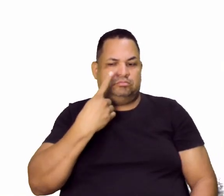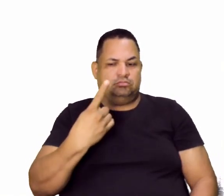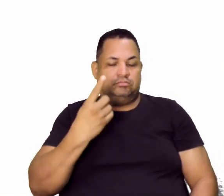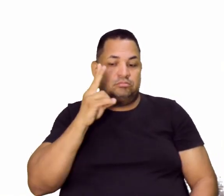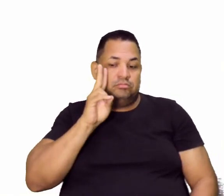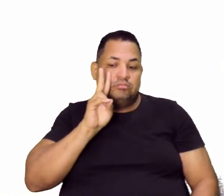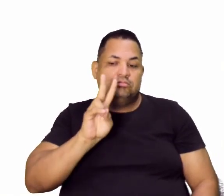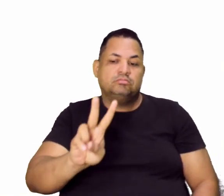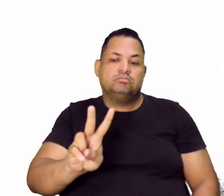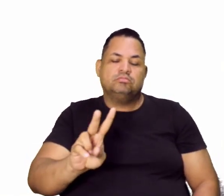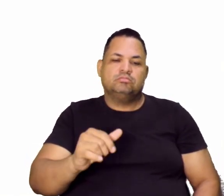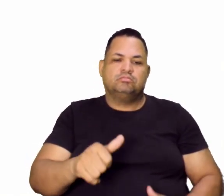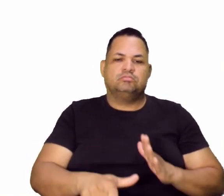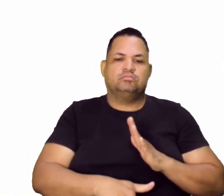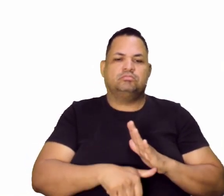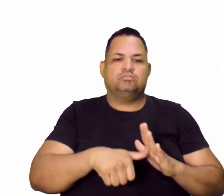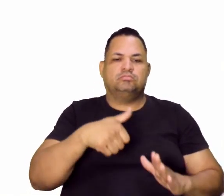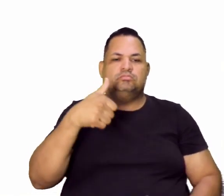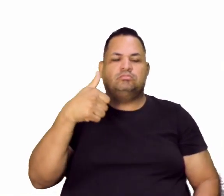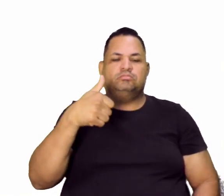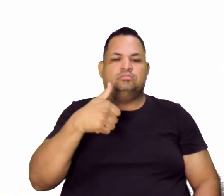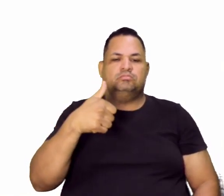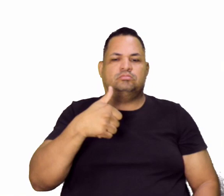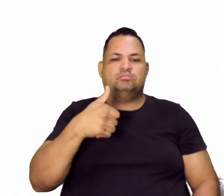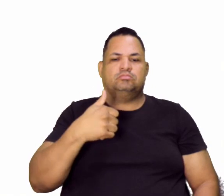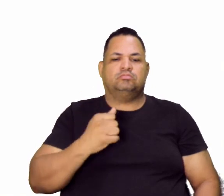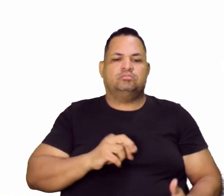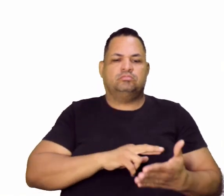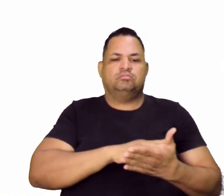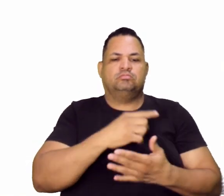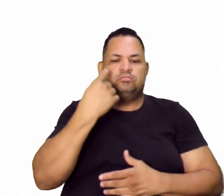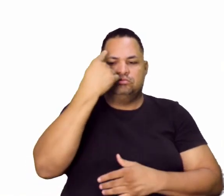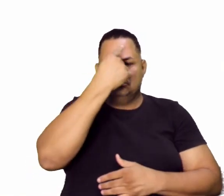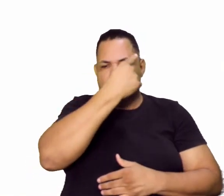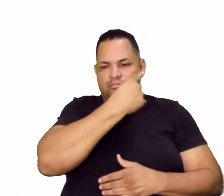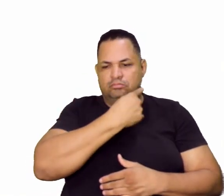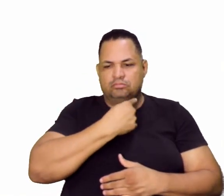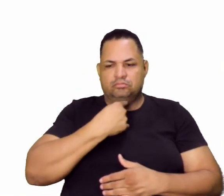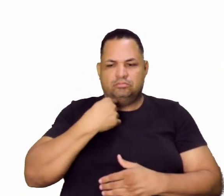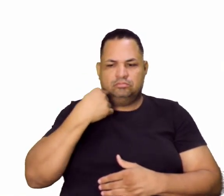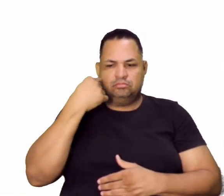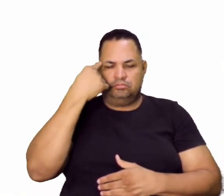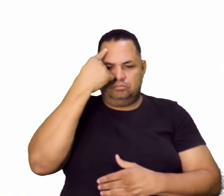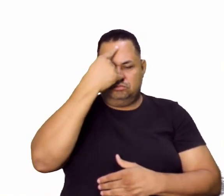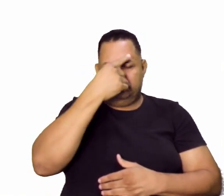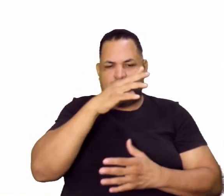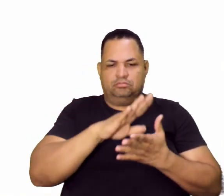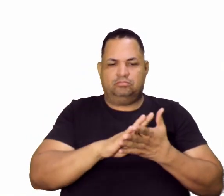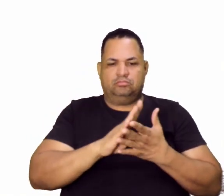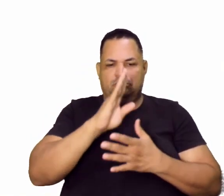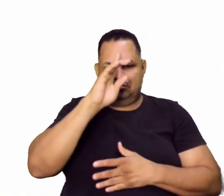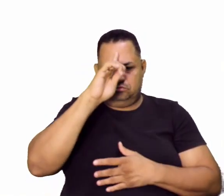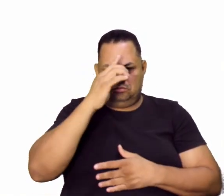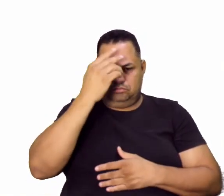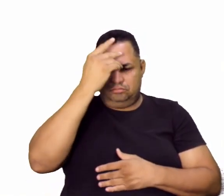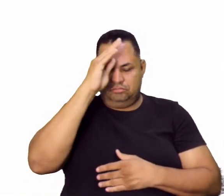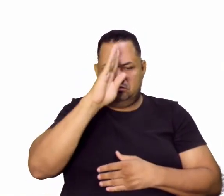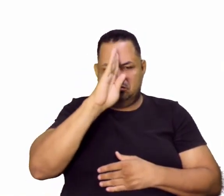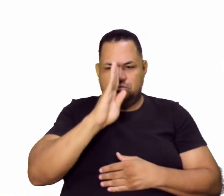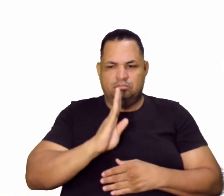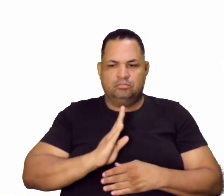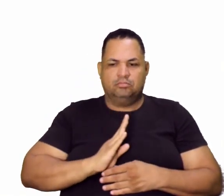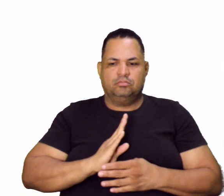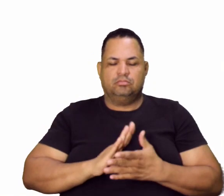né? Primeiro, vários rostos, destacando aqui pessoas. Essas pessoas são